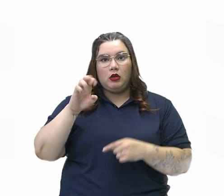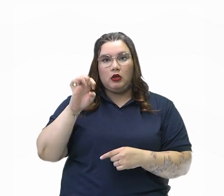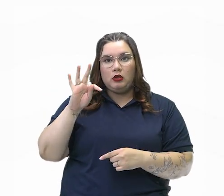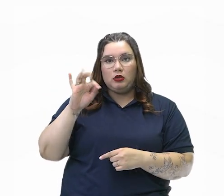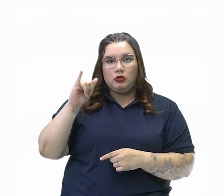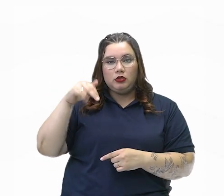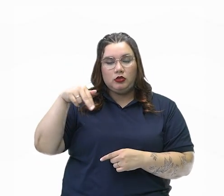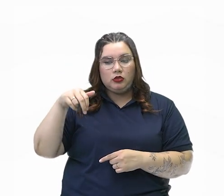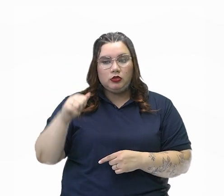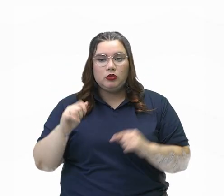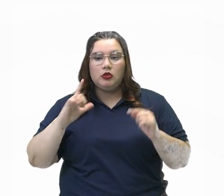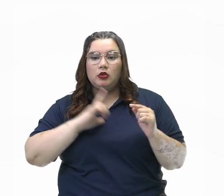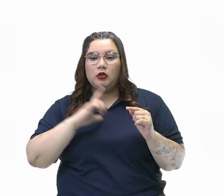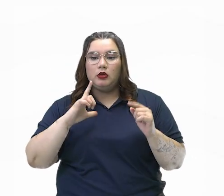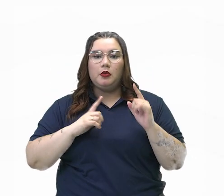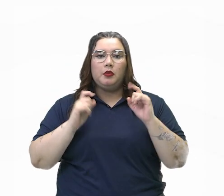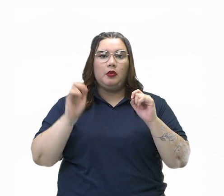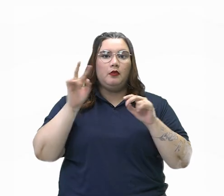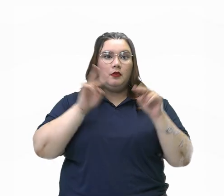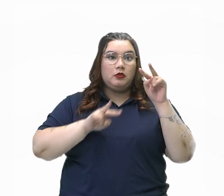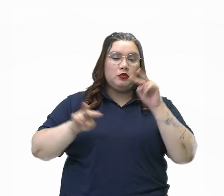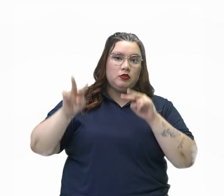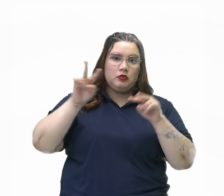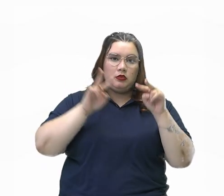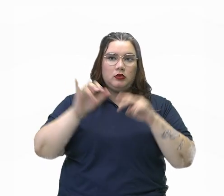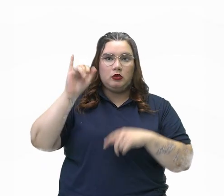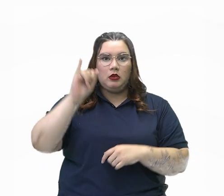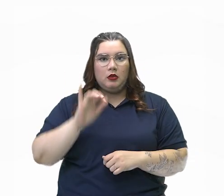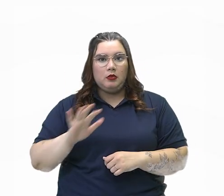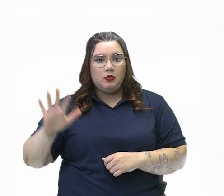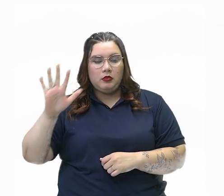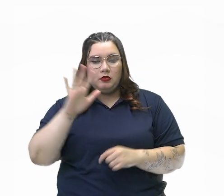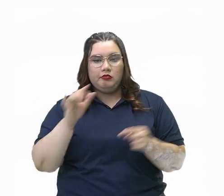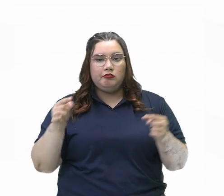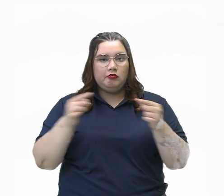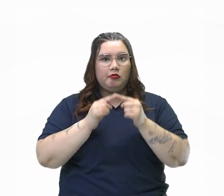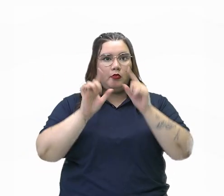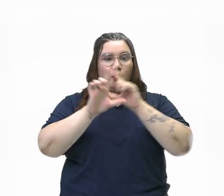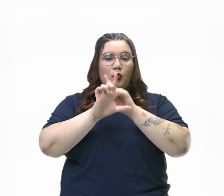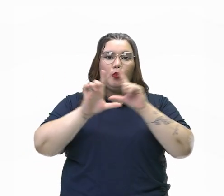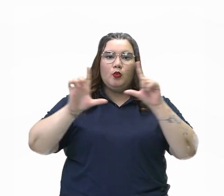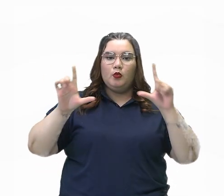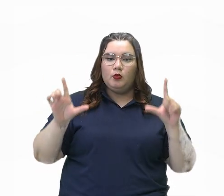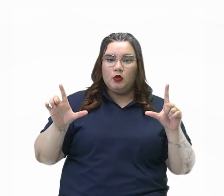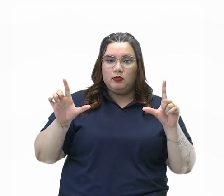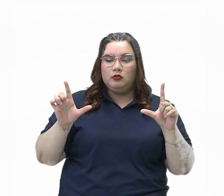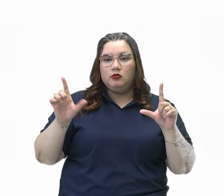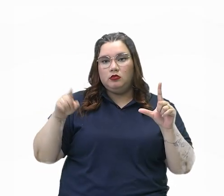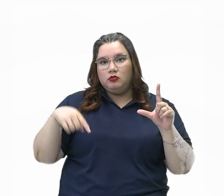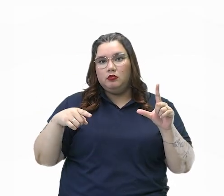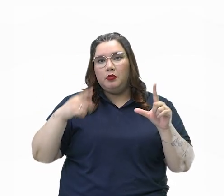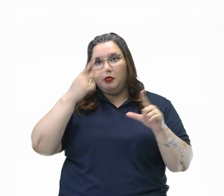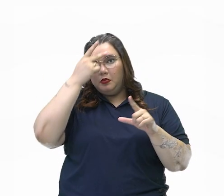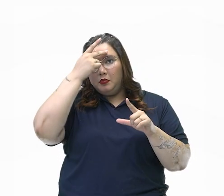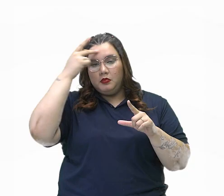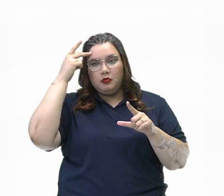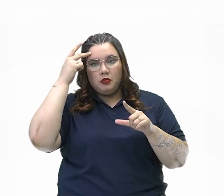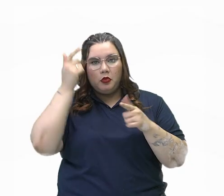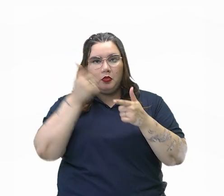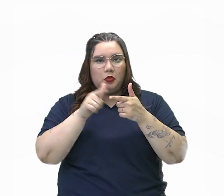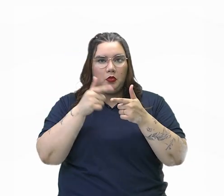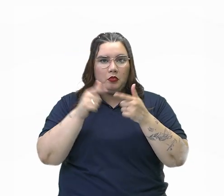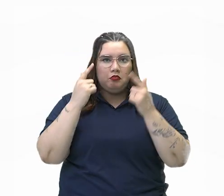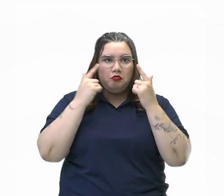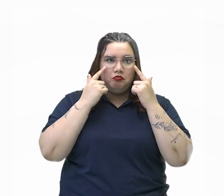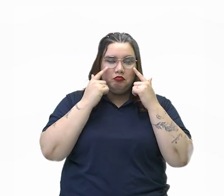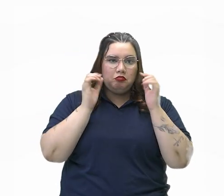eu tenho uma visualização das imagens de forma nítida. É o que acontece no olho de uma pessoa que tem